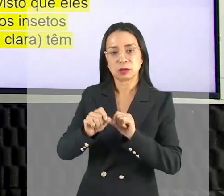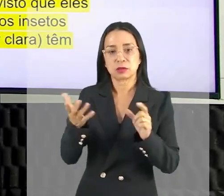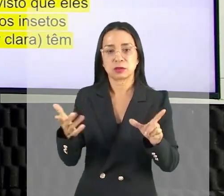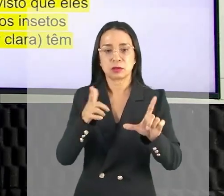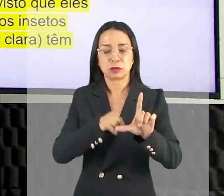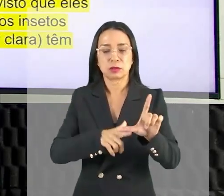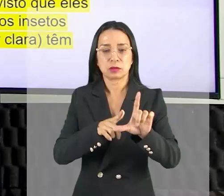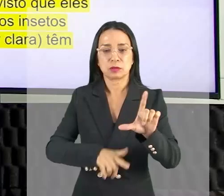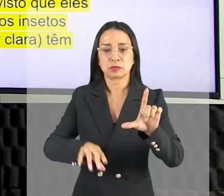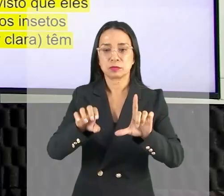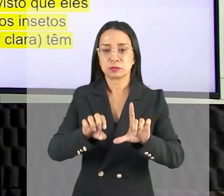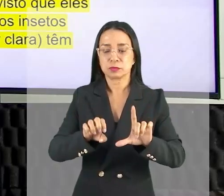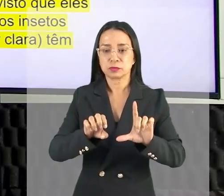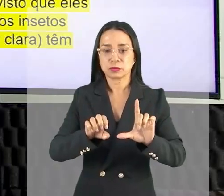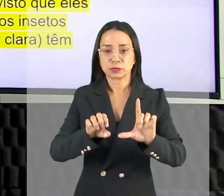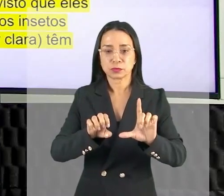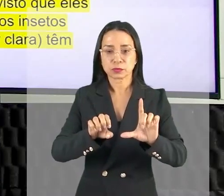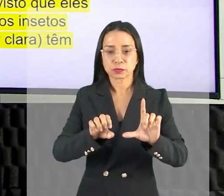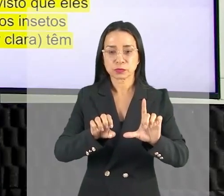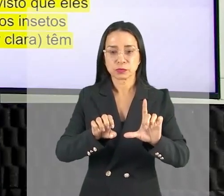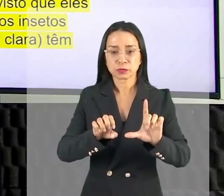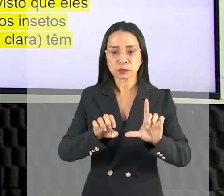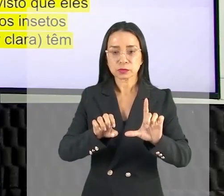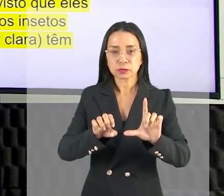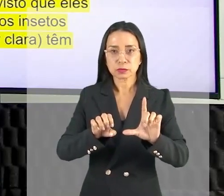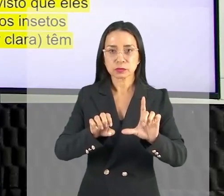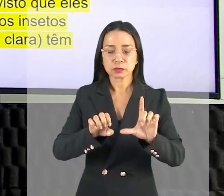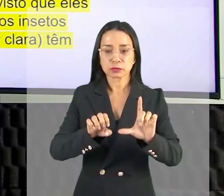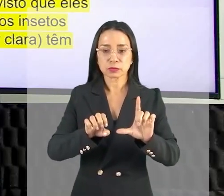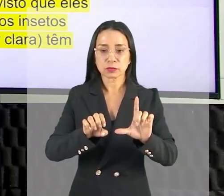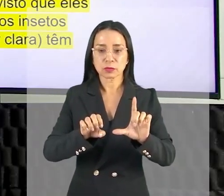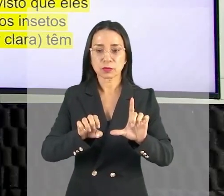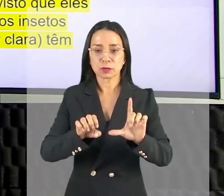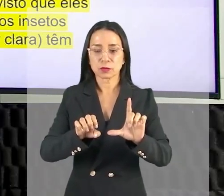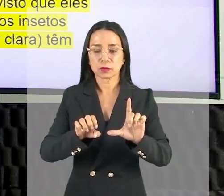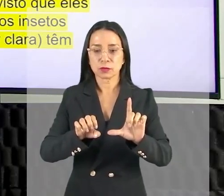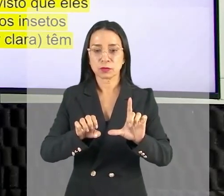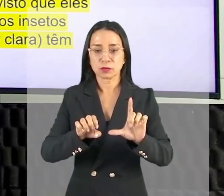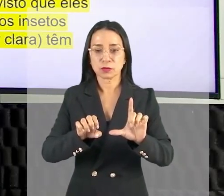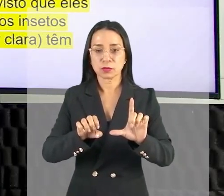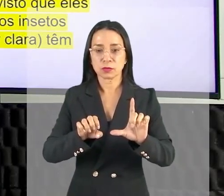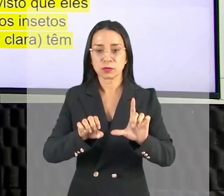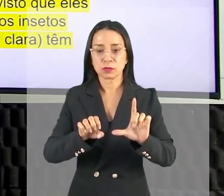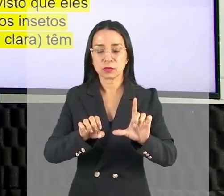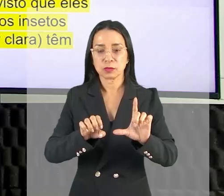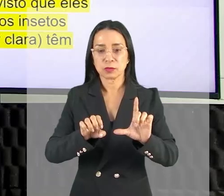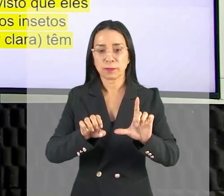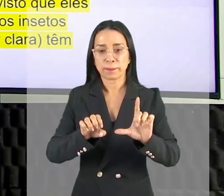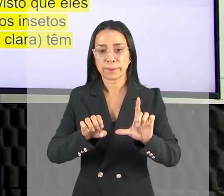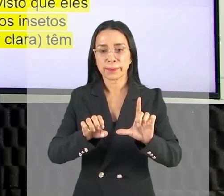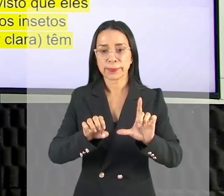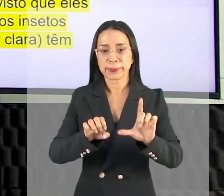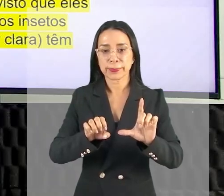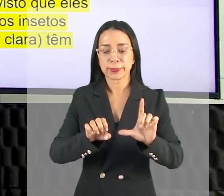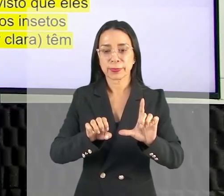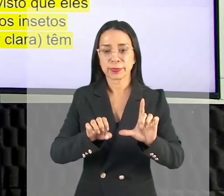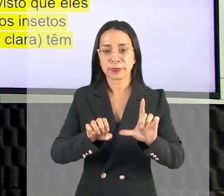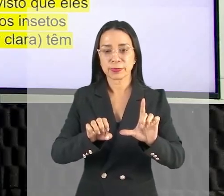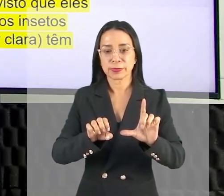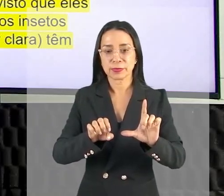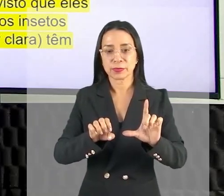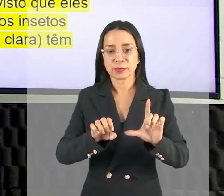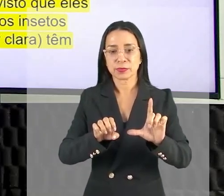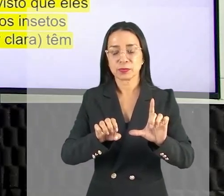natural favorece os insetos resistentes, representados pela cor escura, visto que eles sobrevivem e